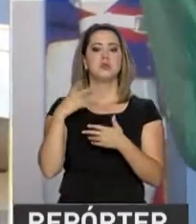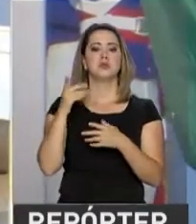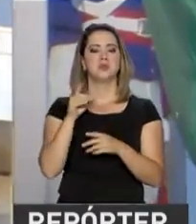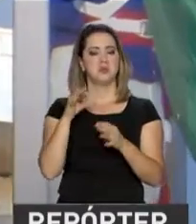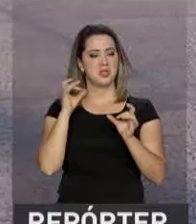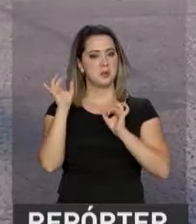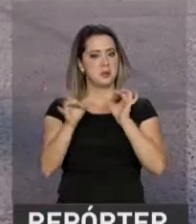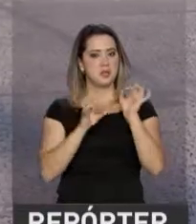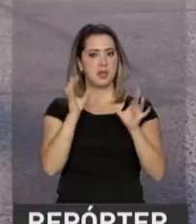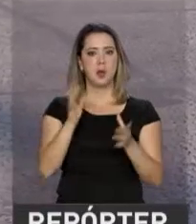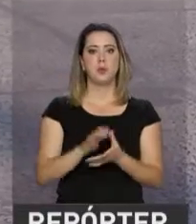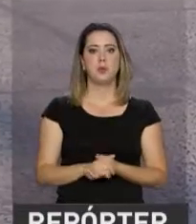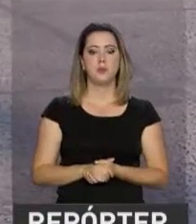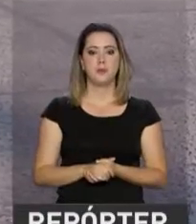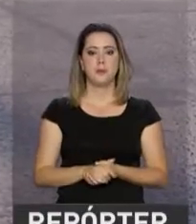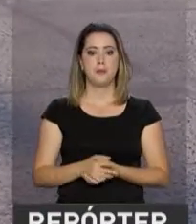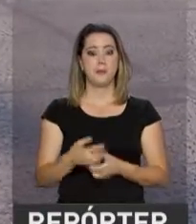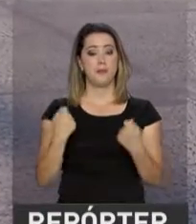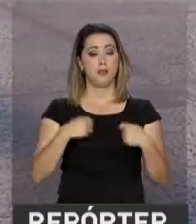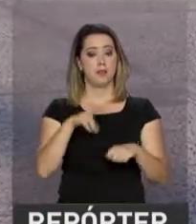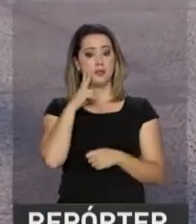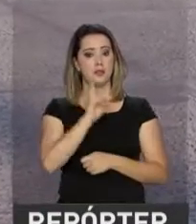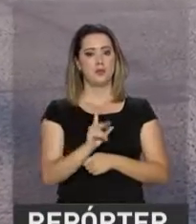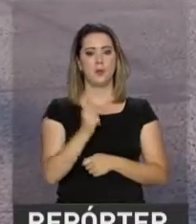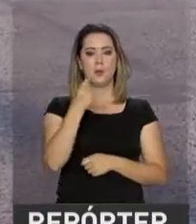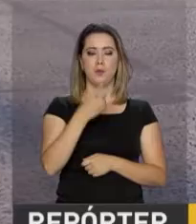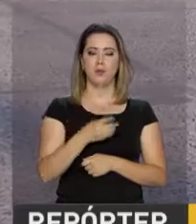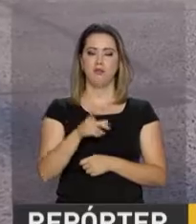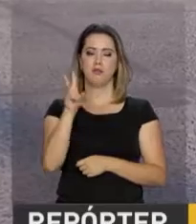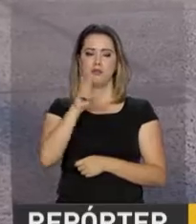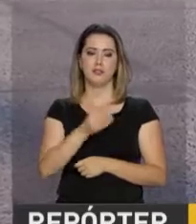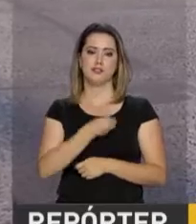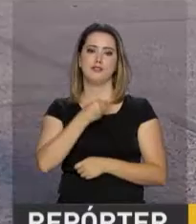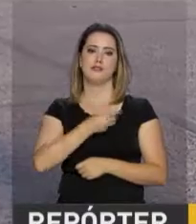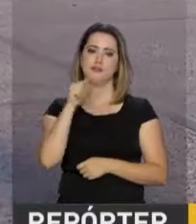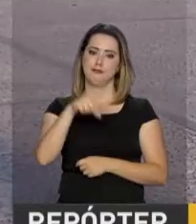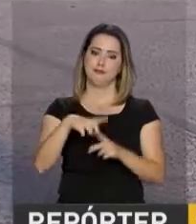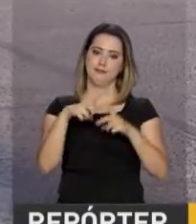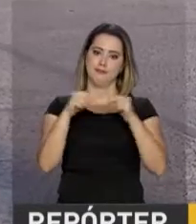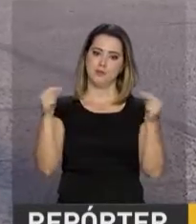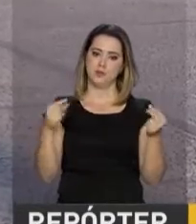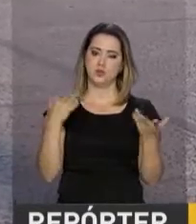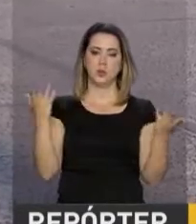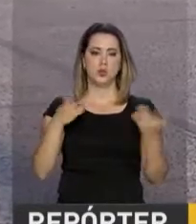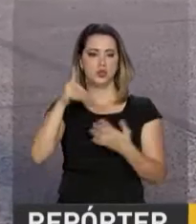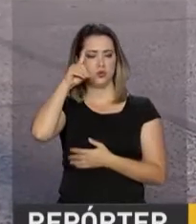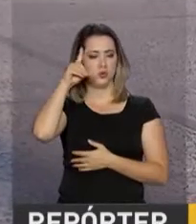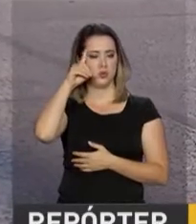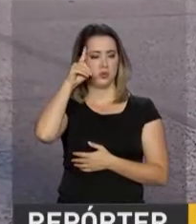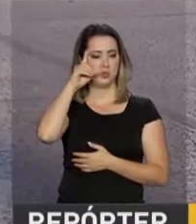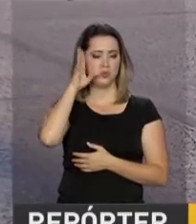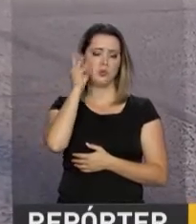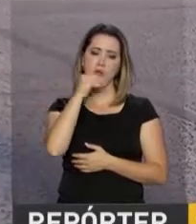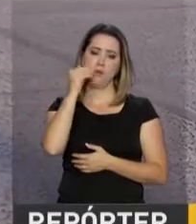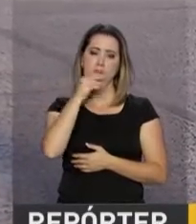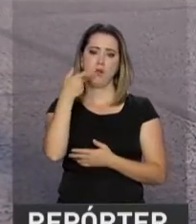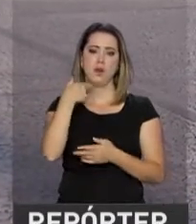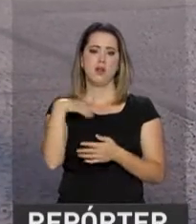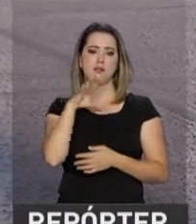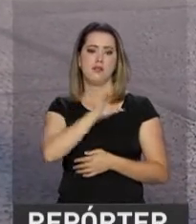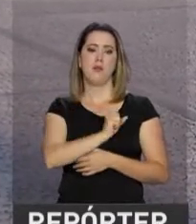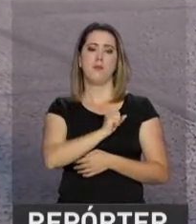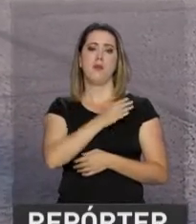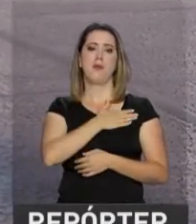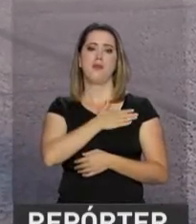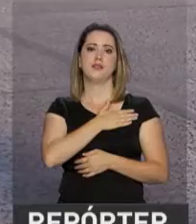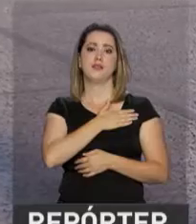muito especial. A gente tem que prestigiar pelo menos uma vez na vida aqui em Brasília, né? Hoje em dia está muito fraco esse amor à pátria,